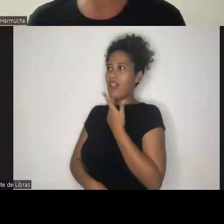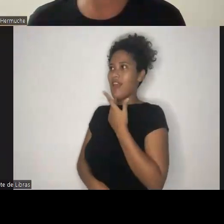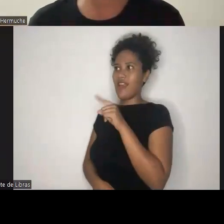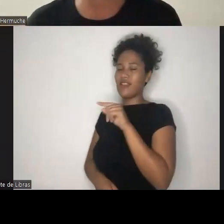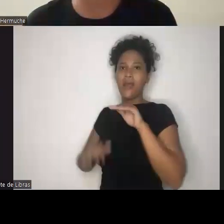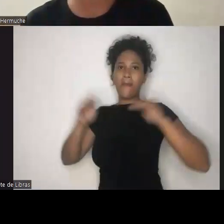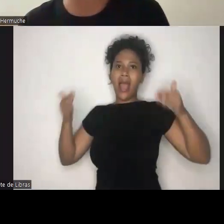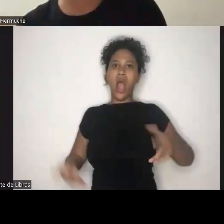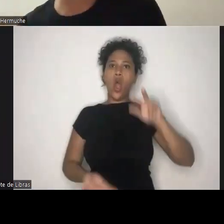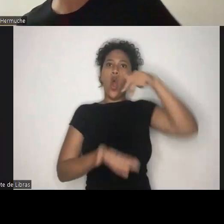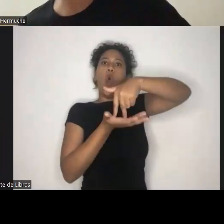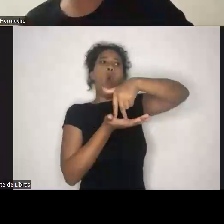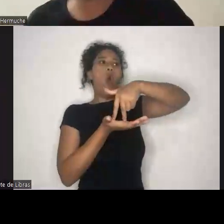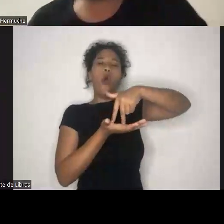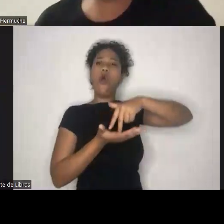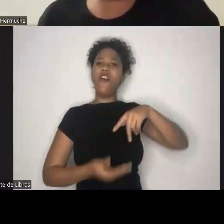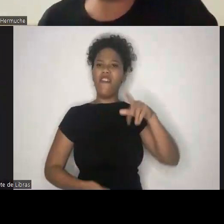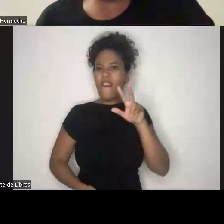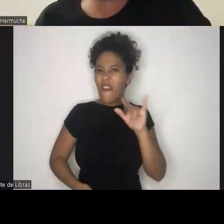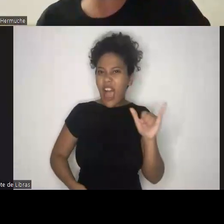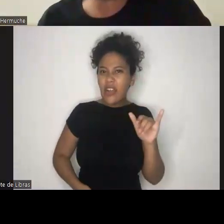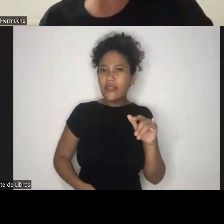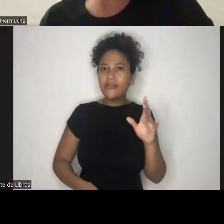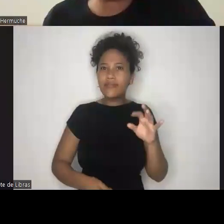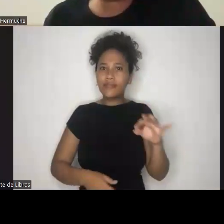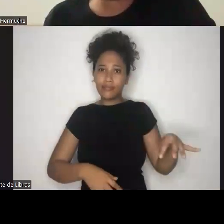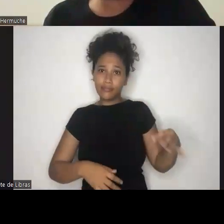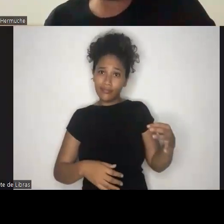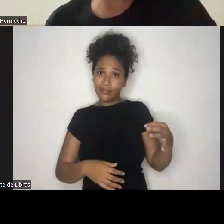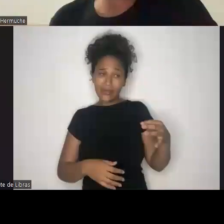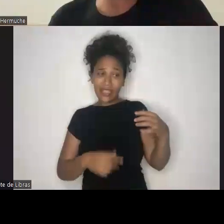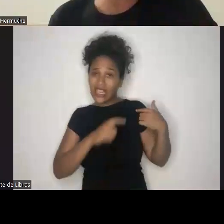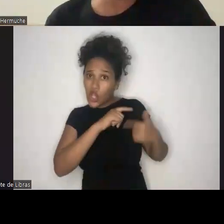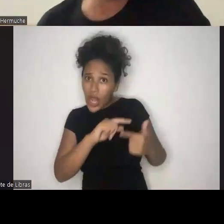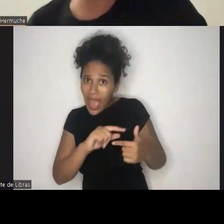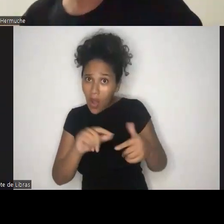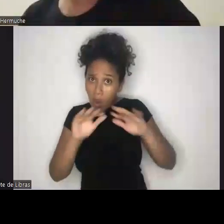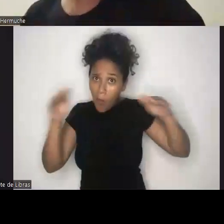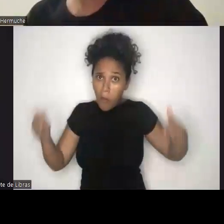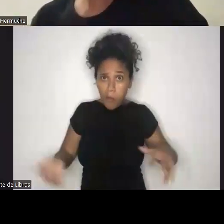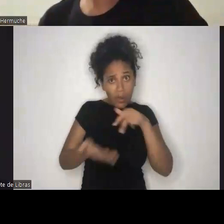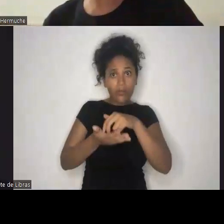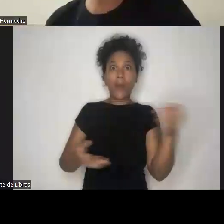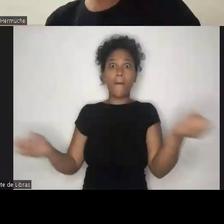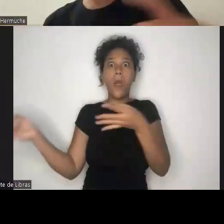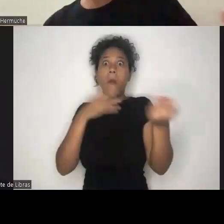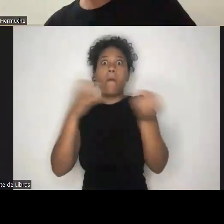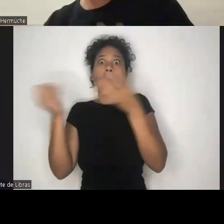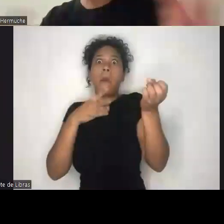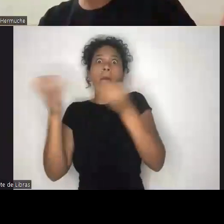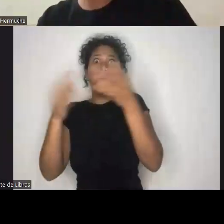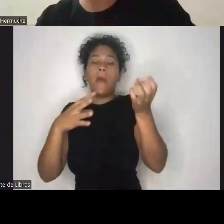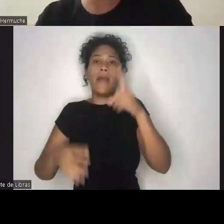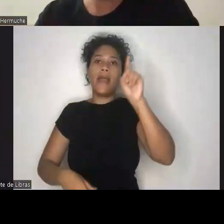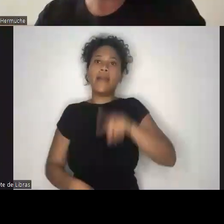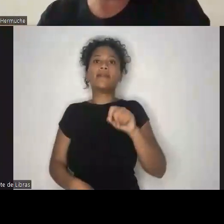ele iria atender o desenho tradicional de um Rider de artista mas ele inovou tanto pelo fato de ter